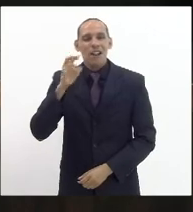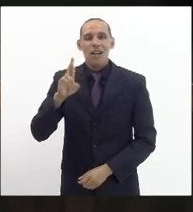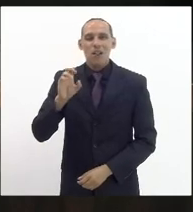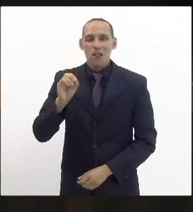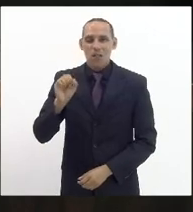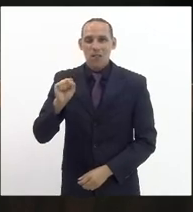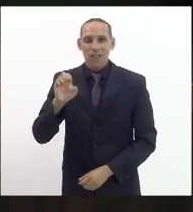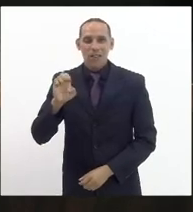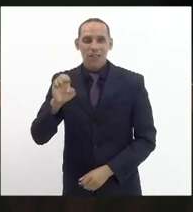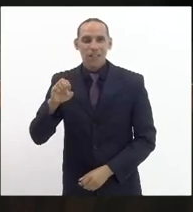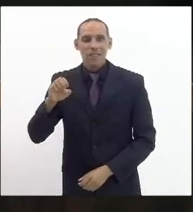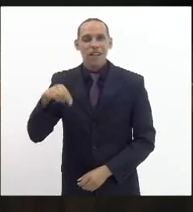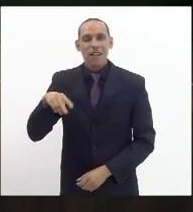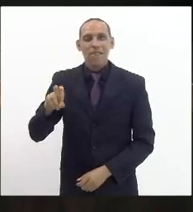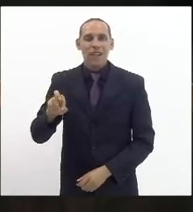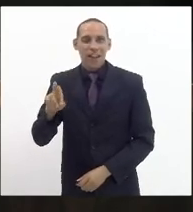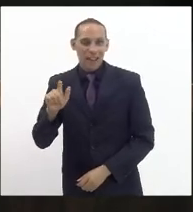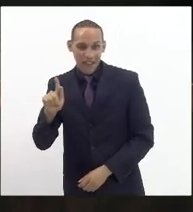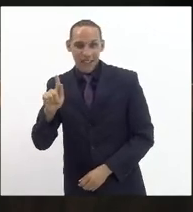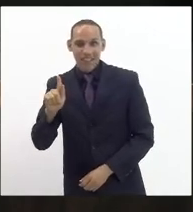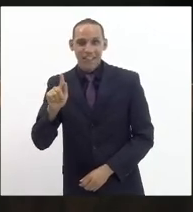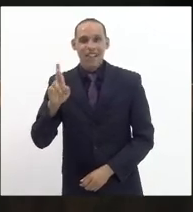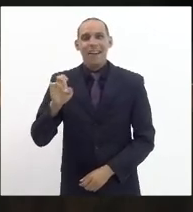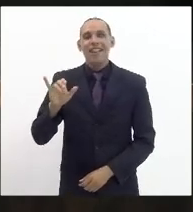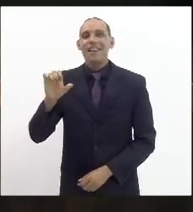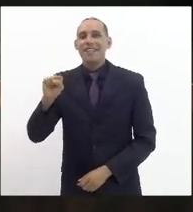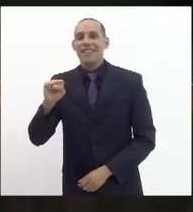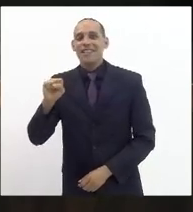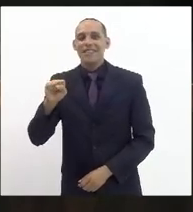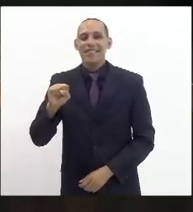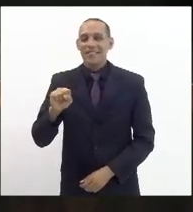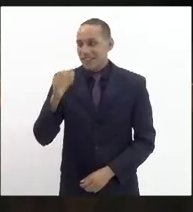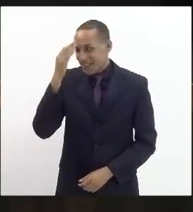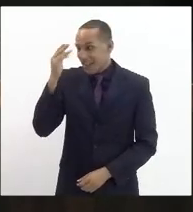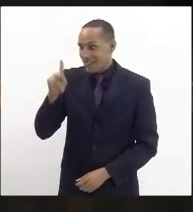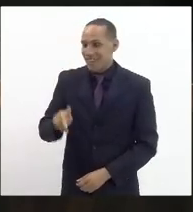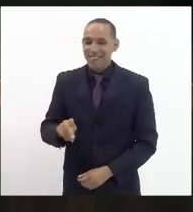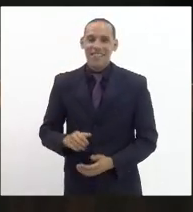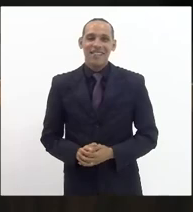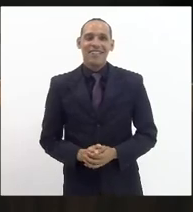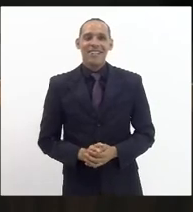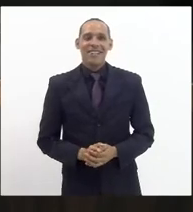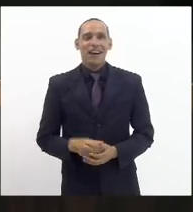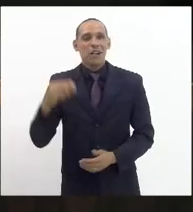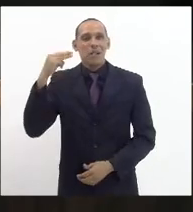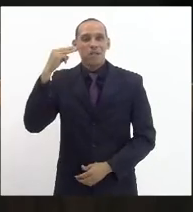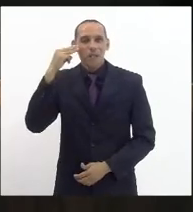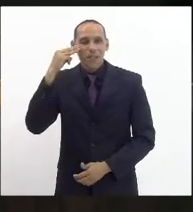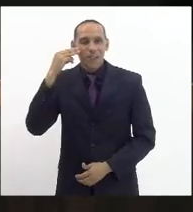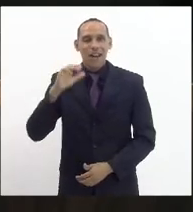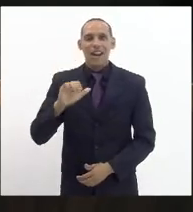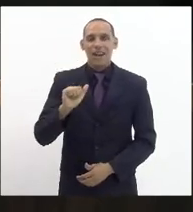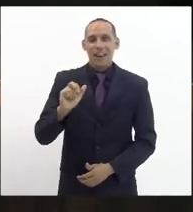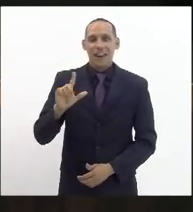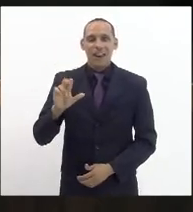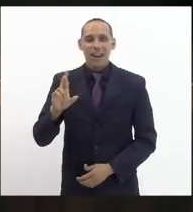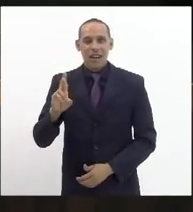Reis. Deputado Rosenberg Reis. Deputada Mônica, deputado Carlos